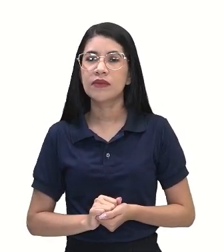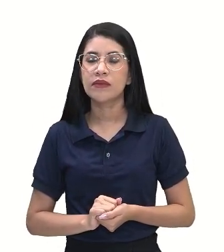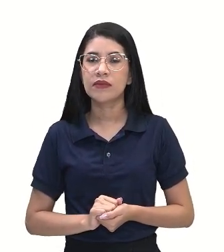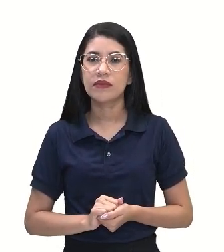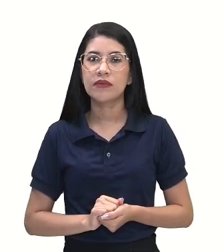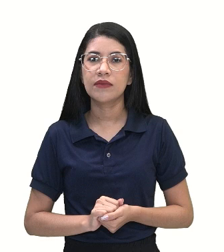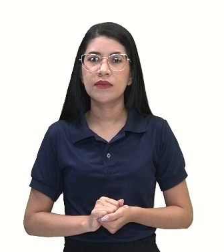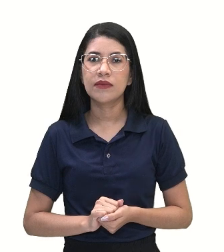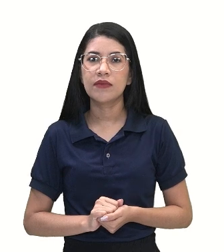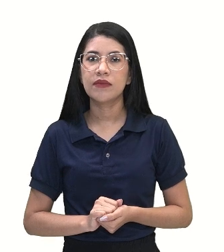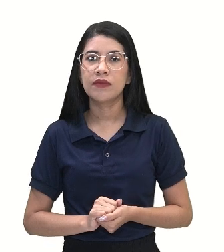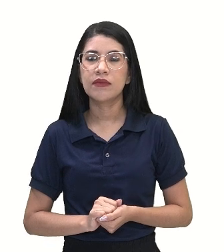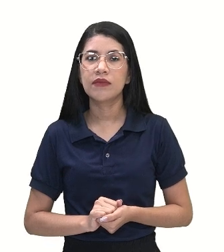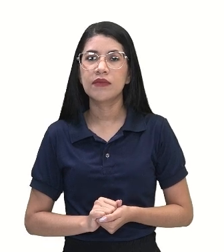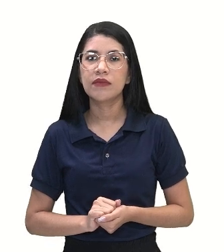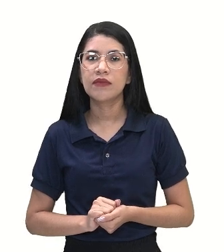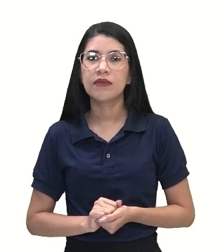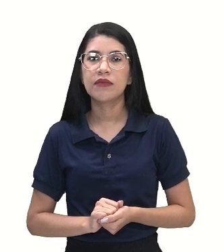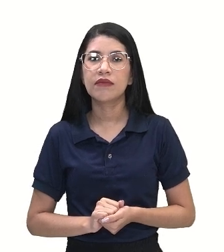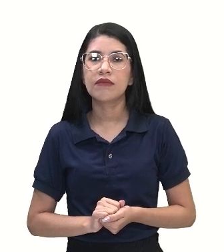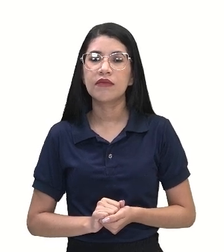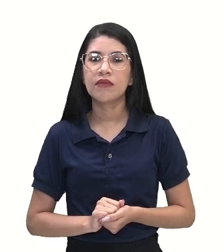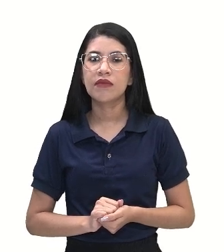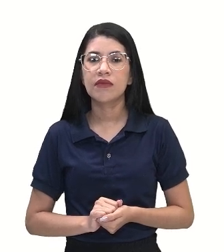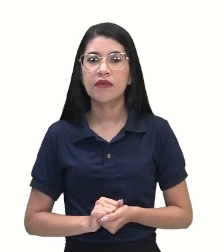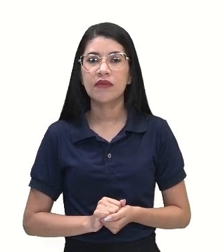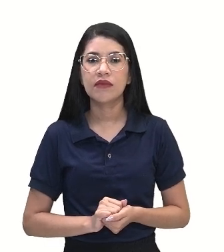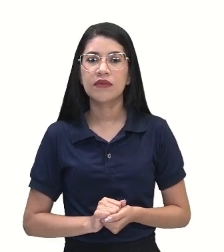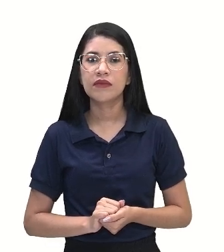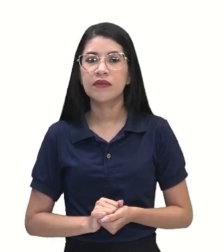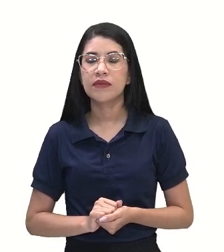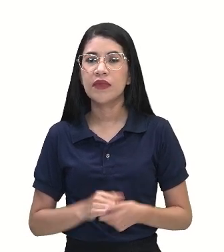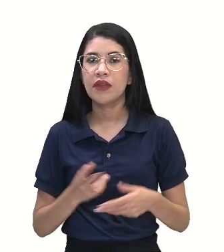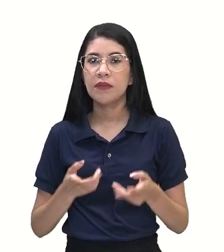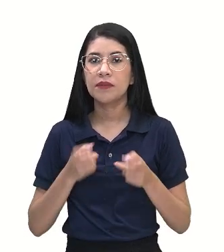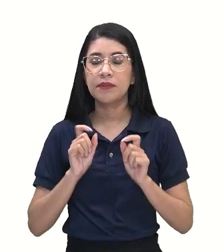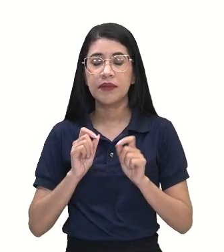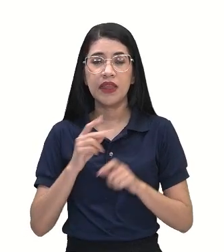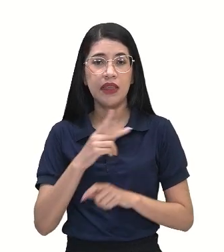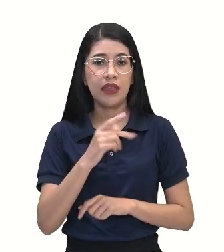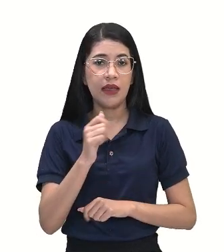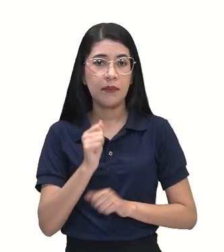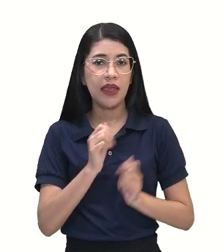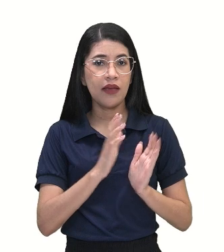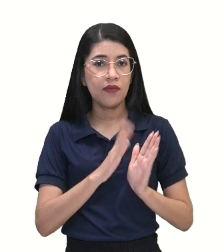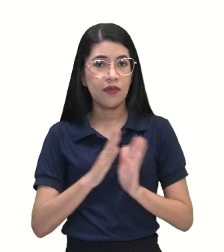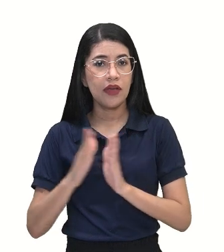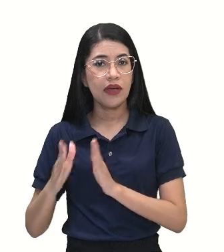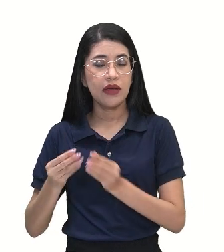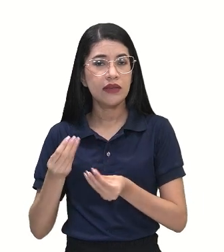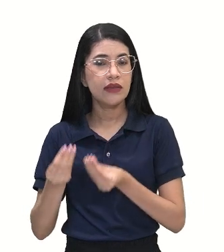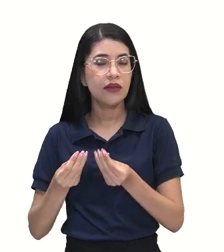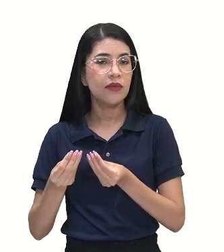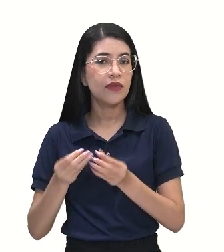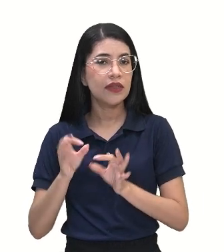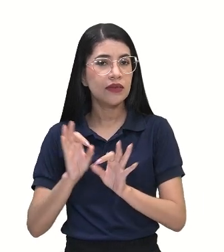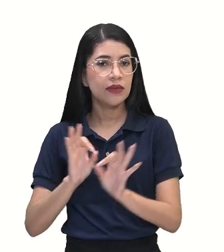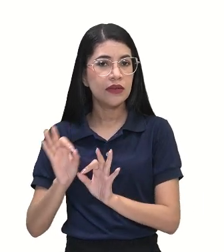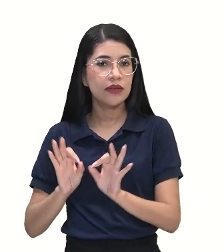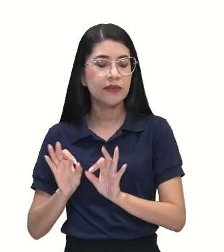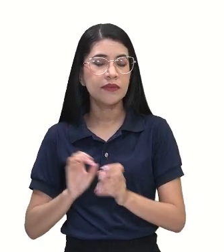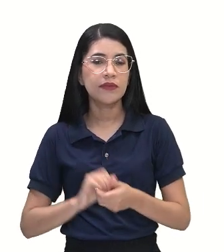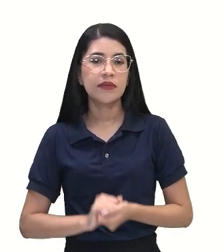aí, pessoal, veja o seguinte, ó. Essa PA, ela possui um negócio chamado